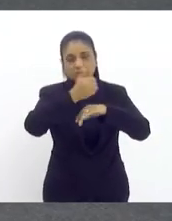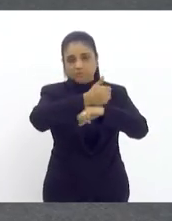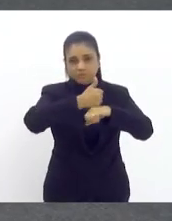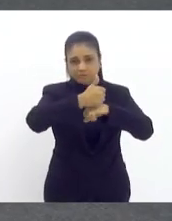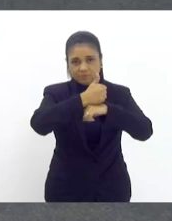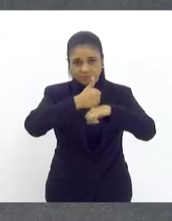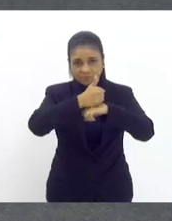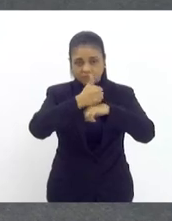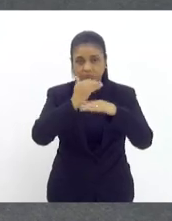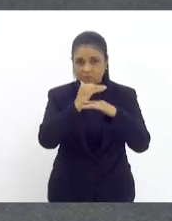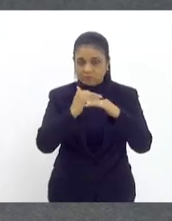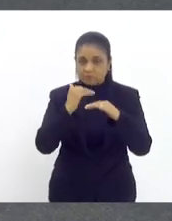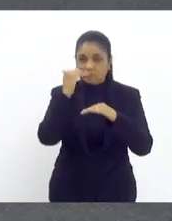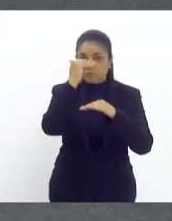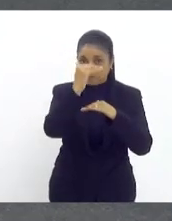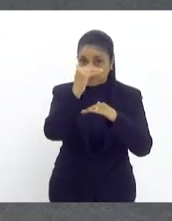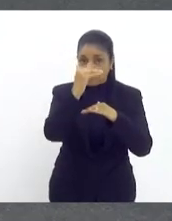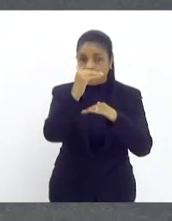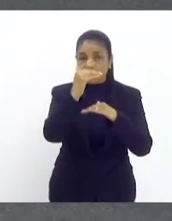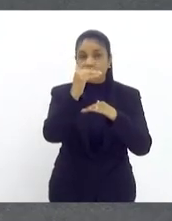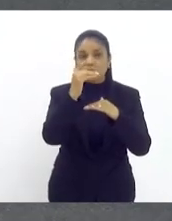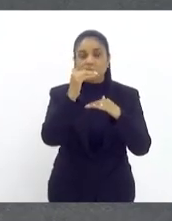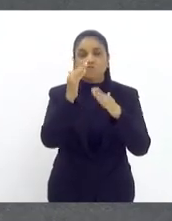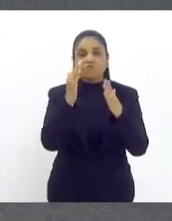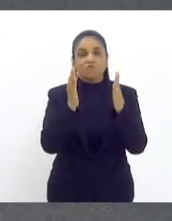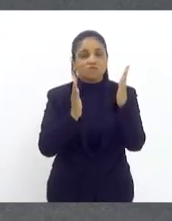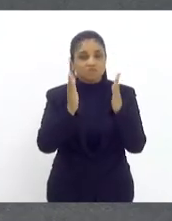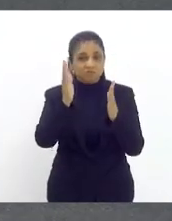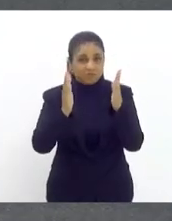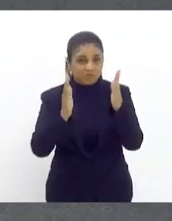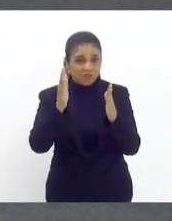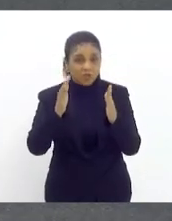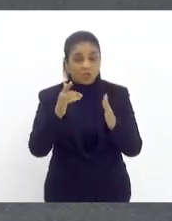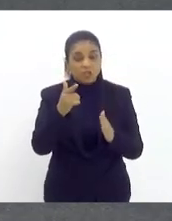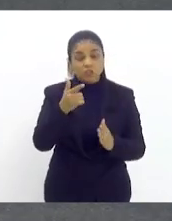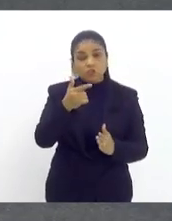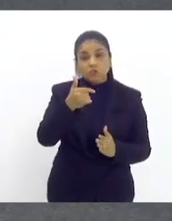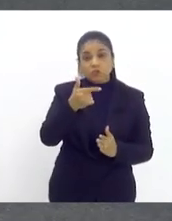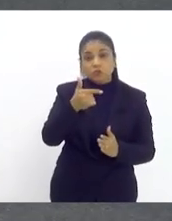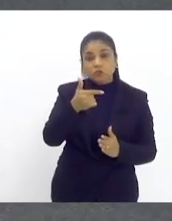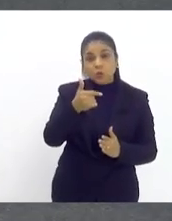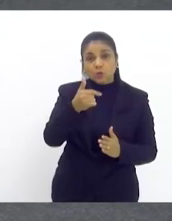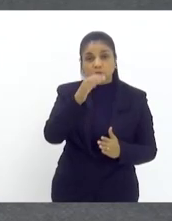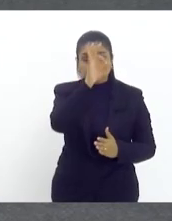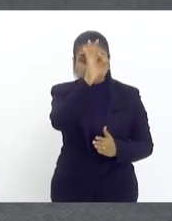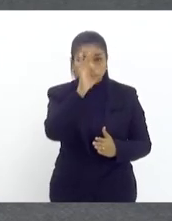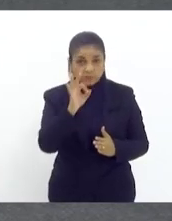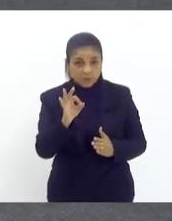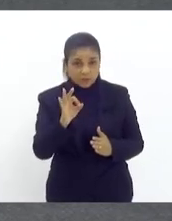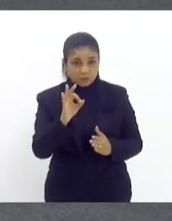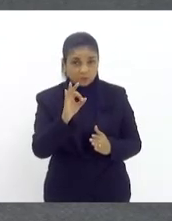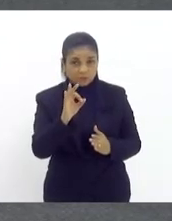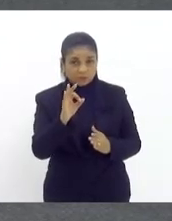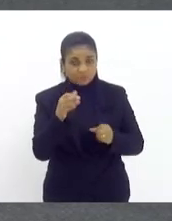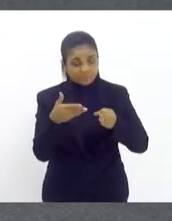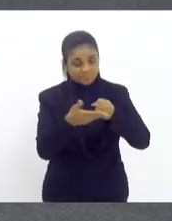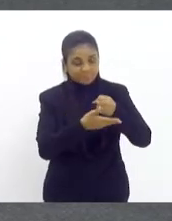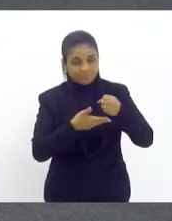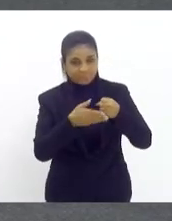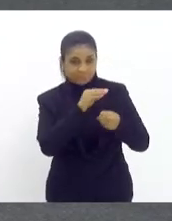ocorrer um interstício de 12% ora quando você é